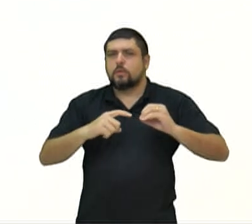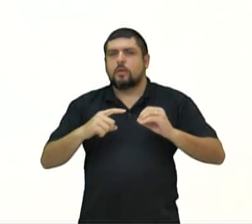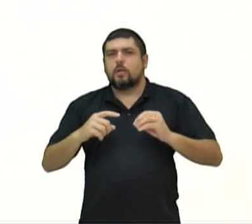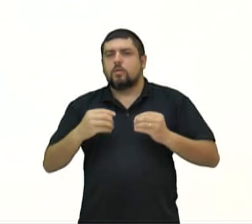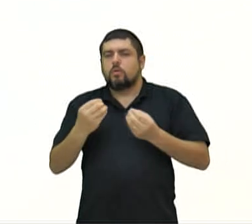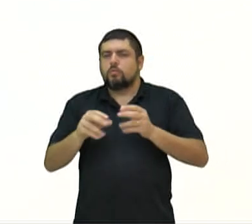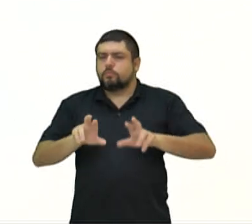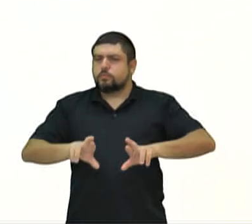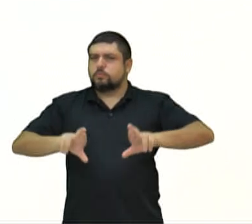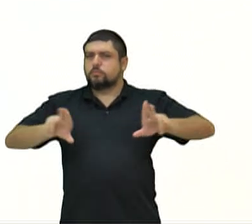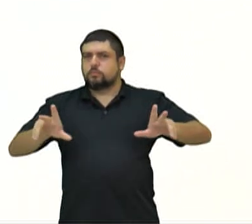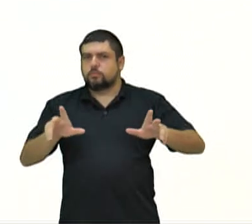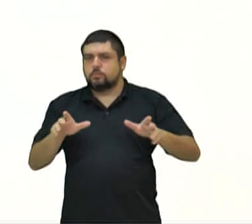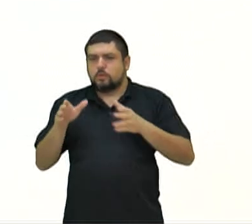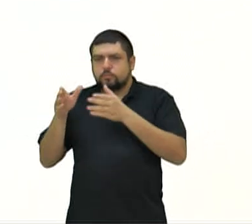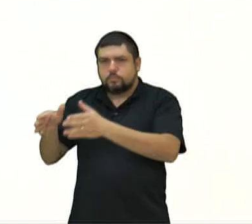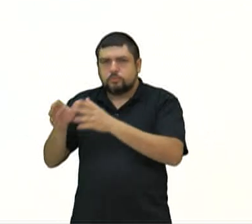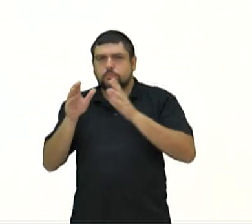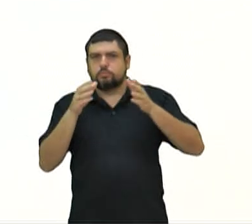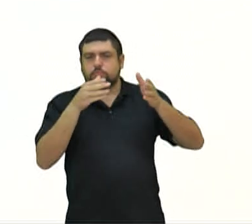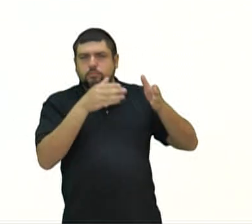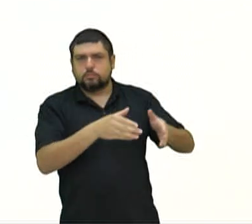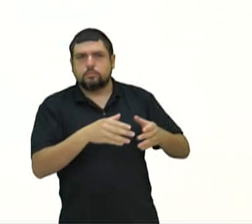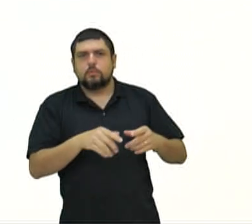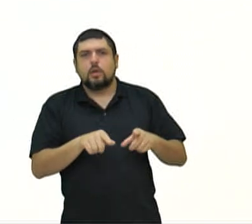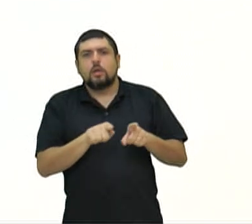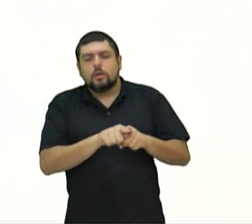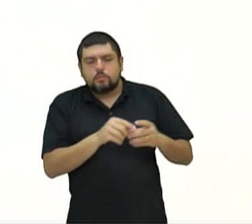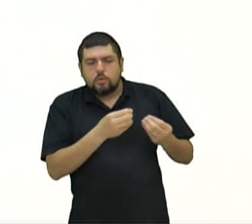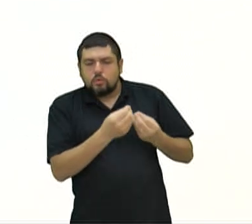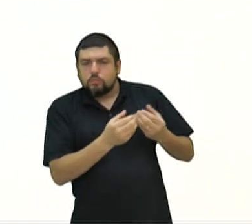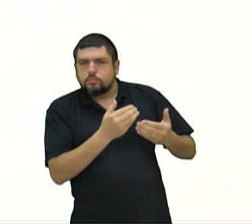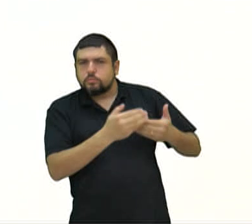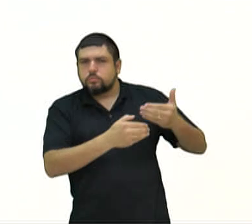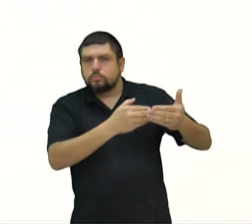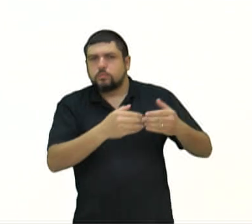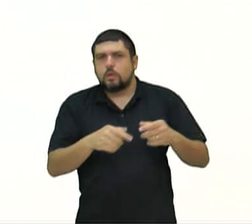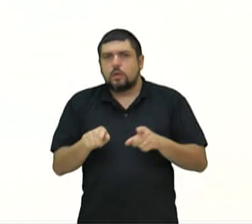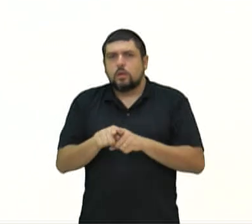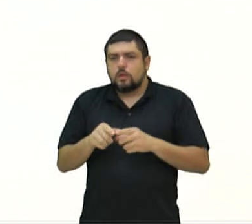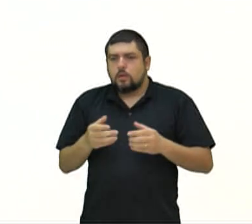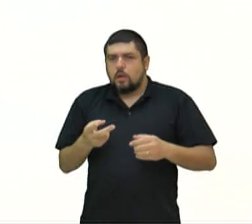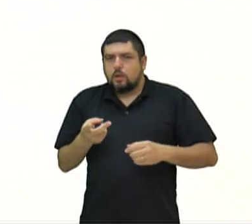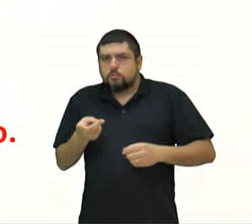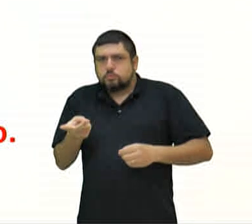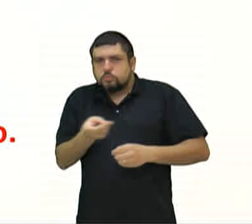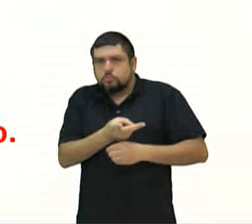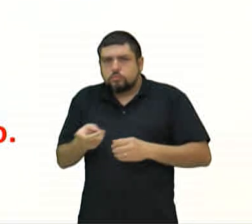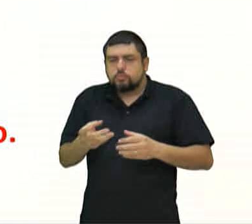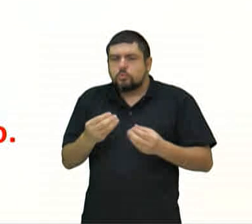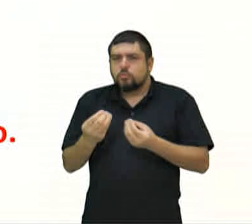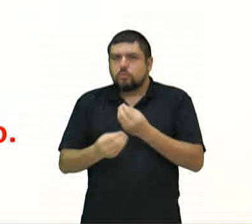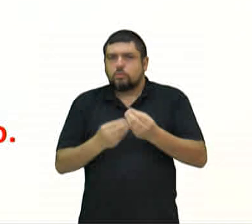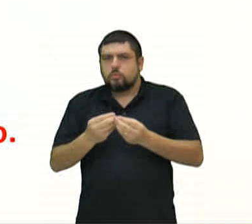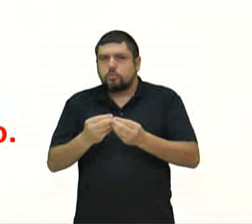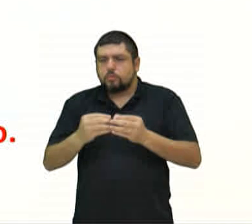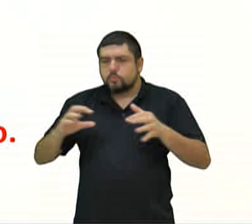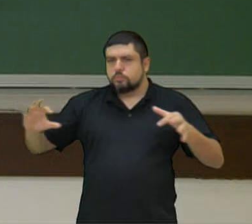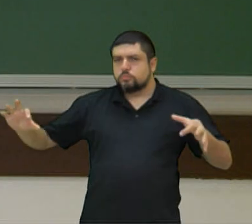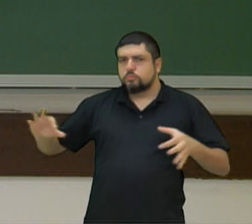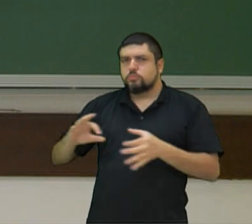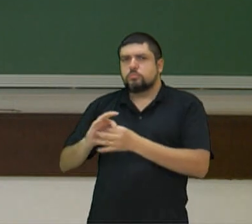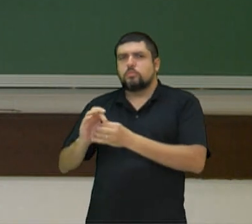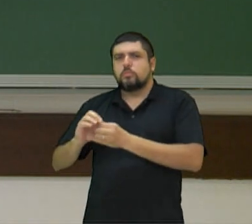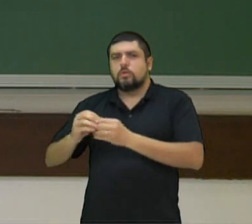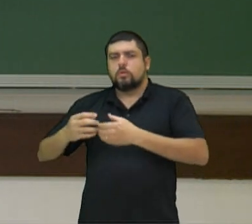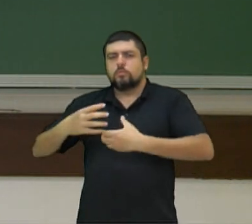Abordar algumas particularidades em cada um desses processos e relacionar esses dois processos com a reprodução sexuada. Muito bem,